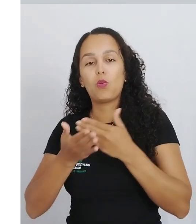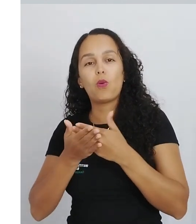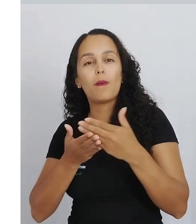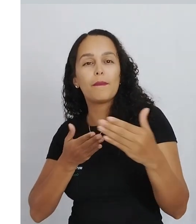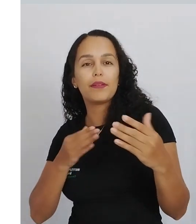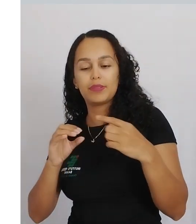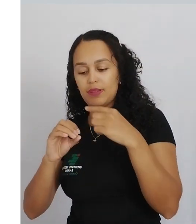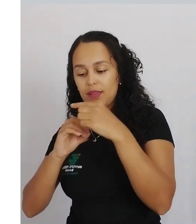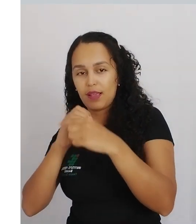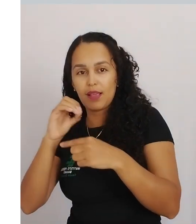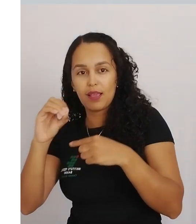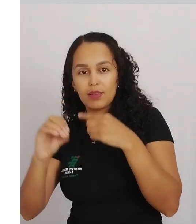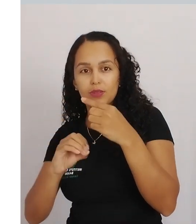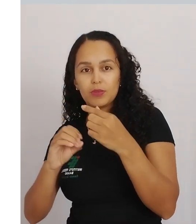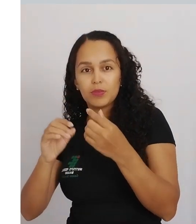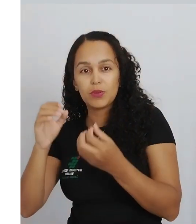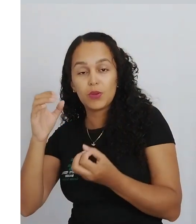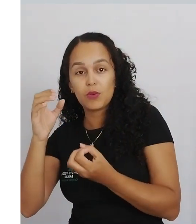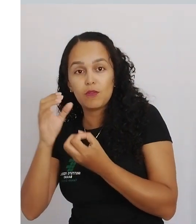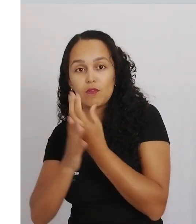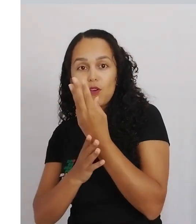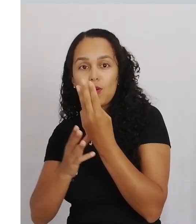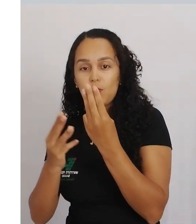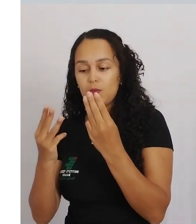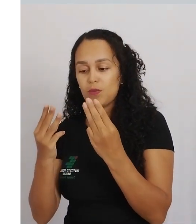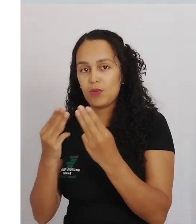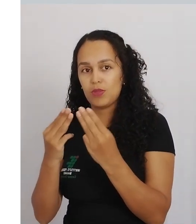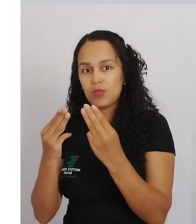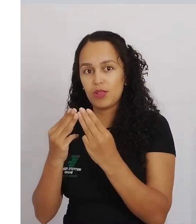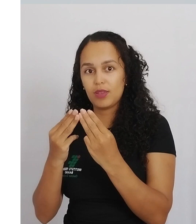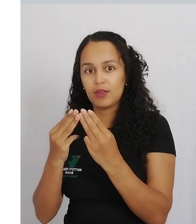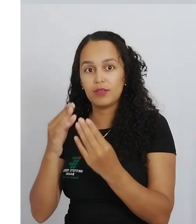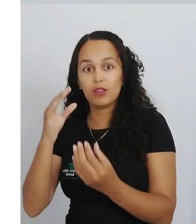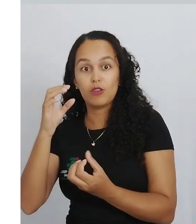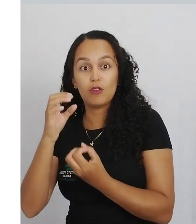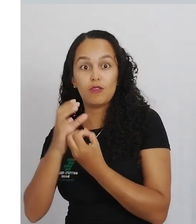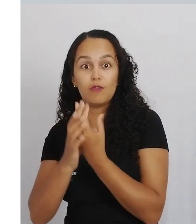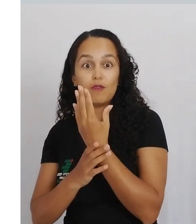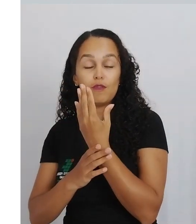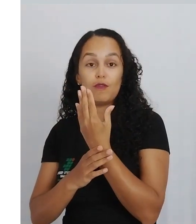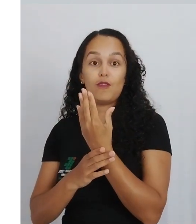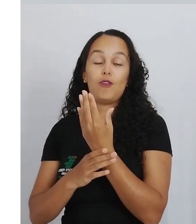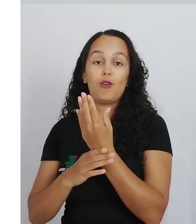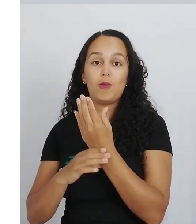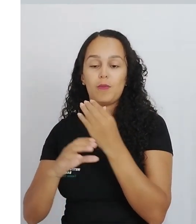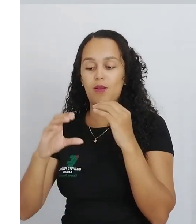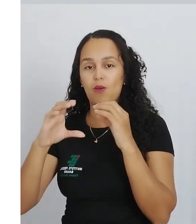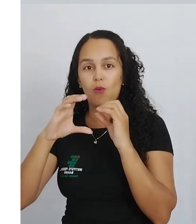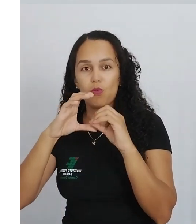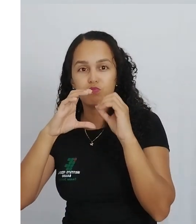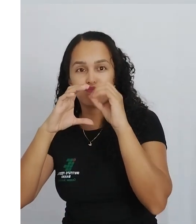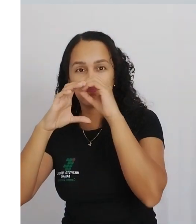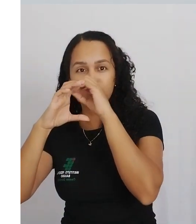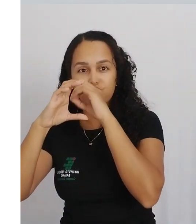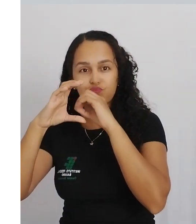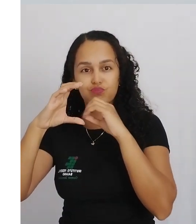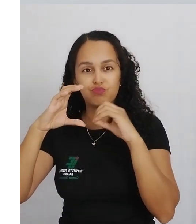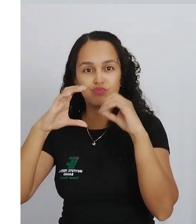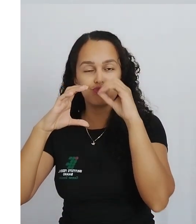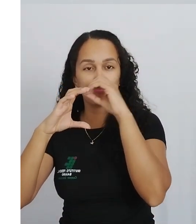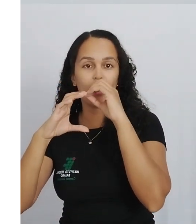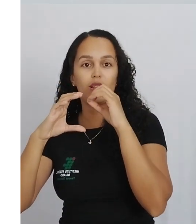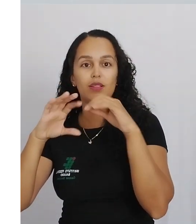formando moléculas. Moléculas vão se agrupar formando as organelas celulares, ou as estruturas